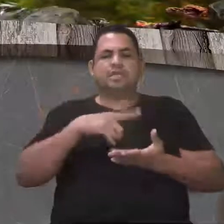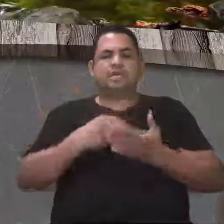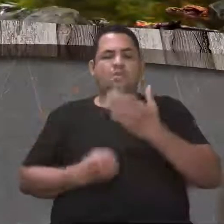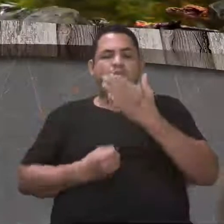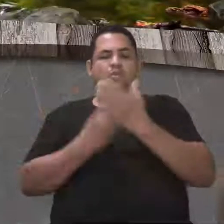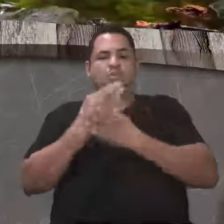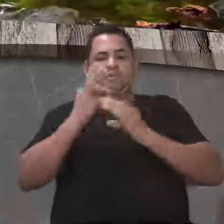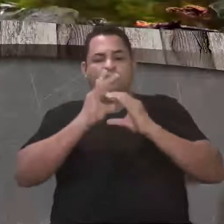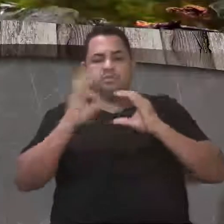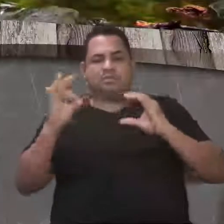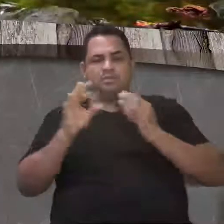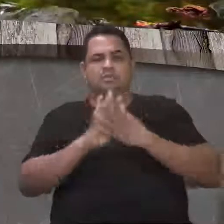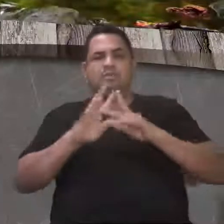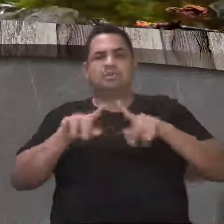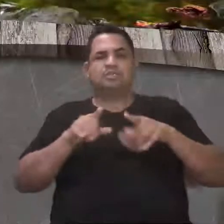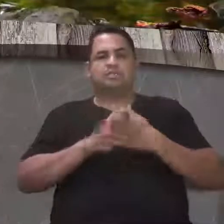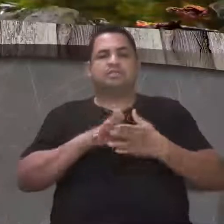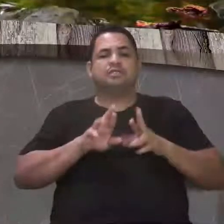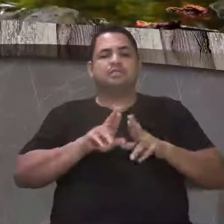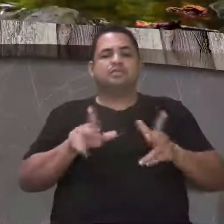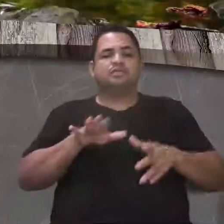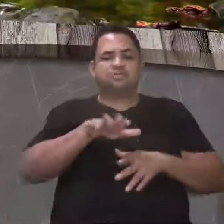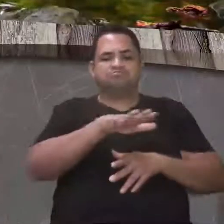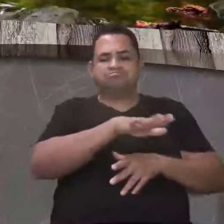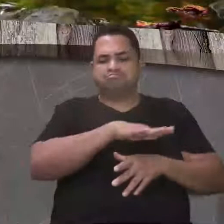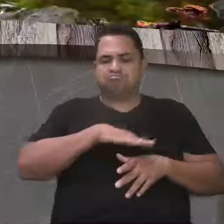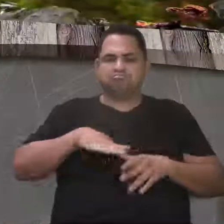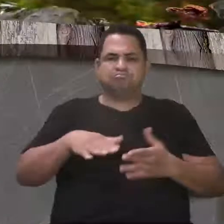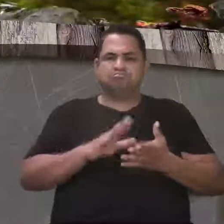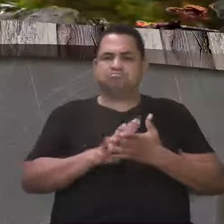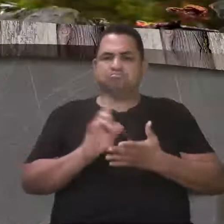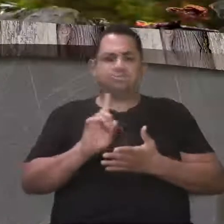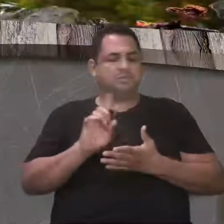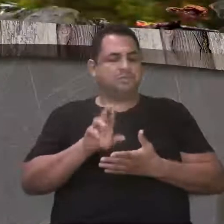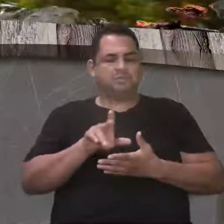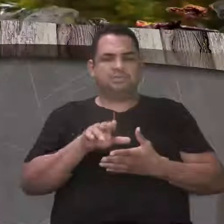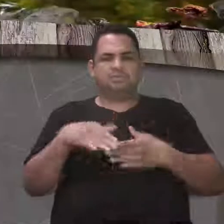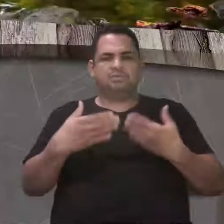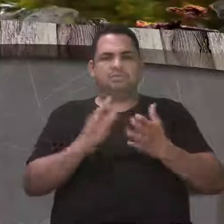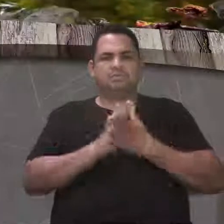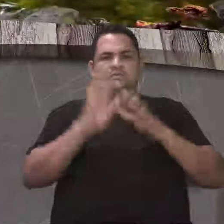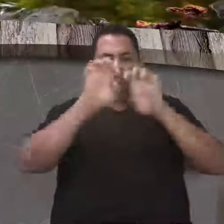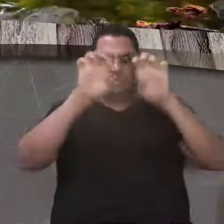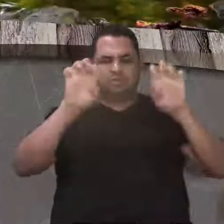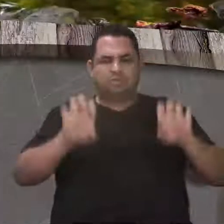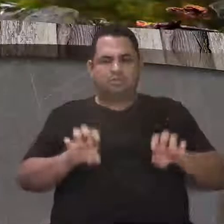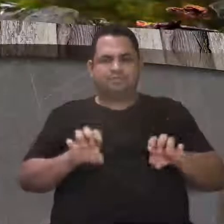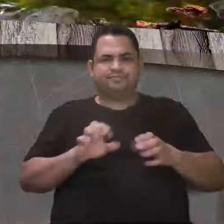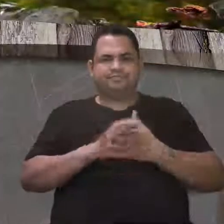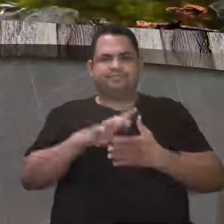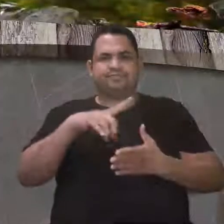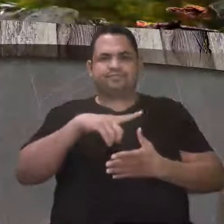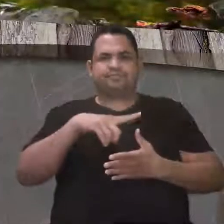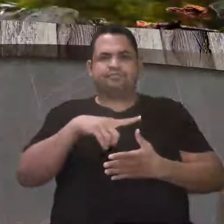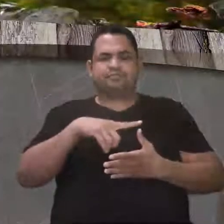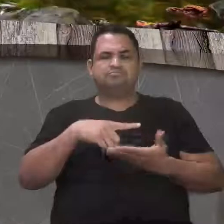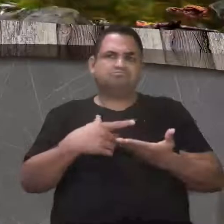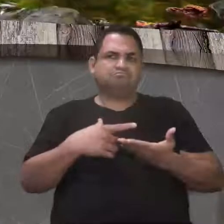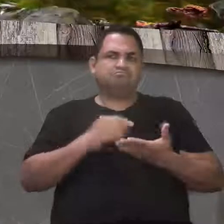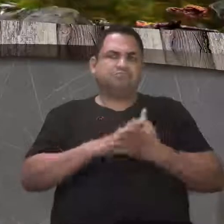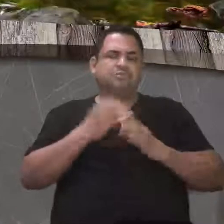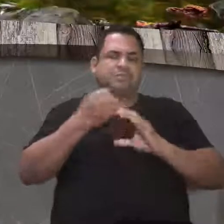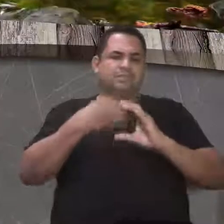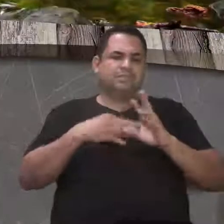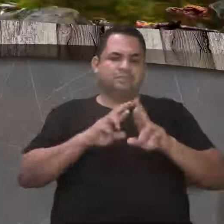embrionária, mas eles vão ocupar diferentes ambientes, portanto, eles não vão ser iguais. As estruturas deles têm funções, podem ter